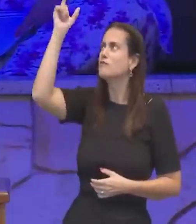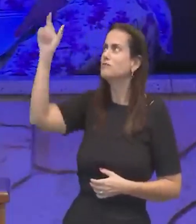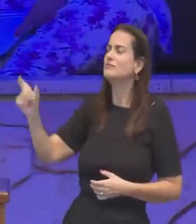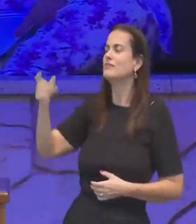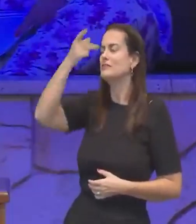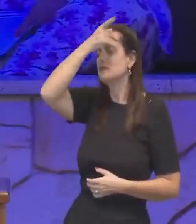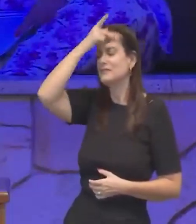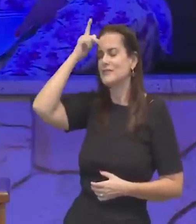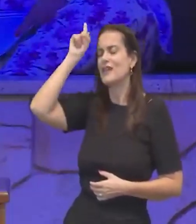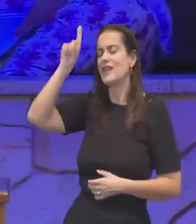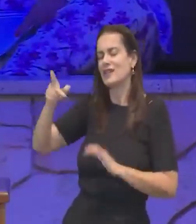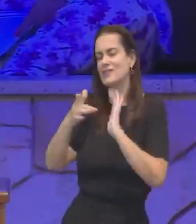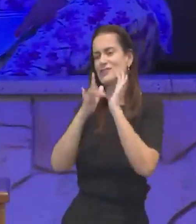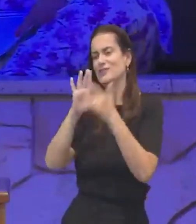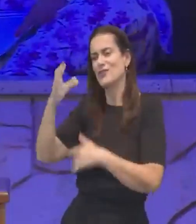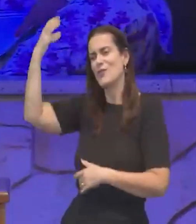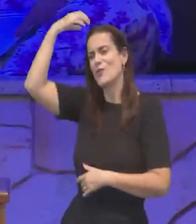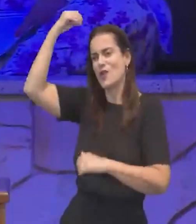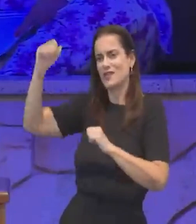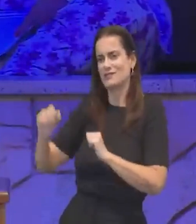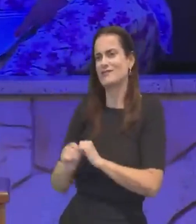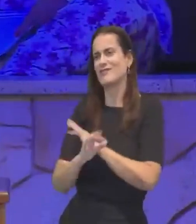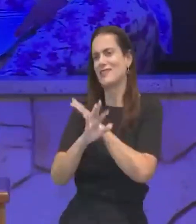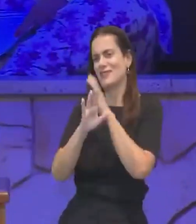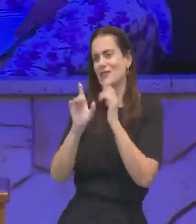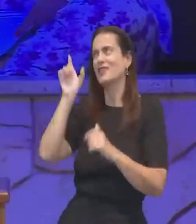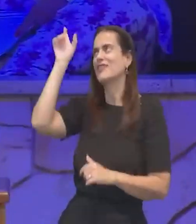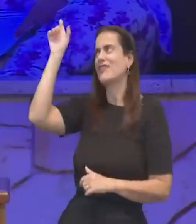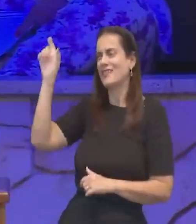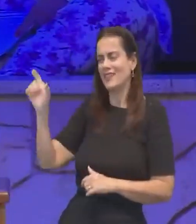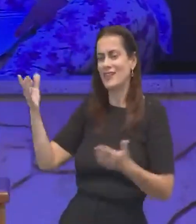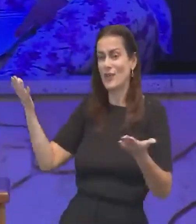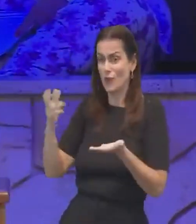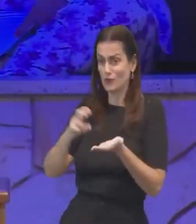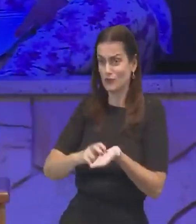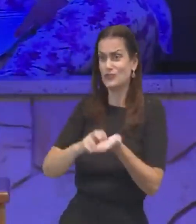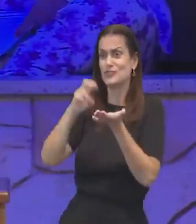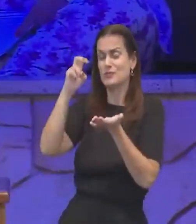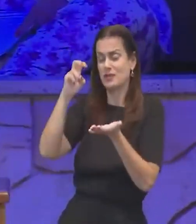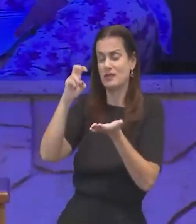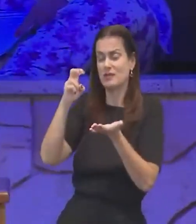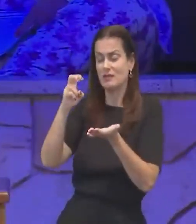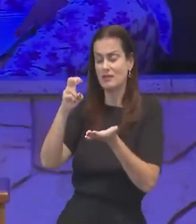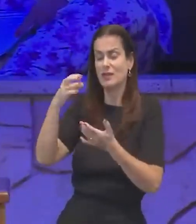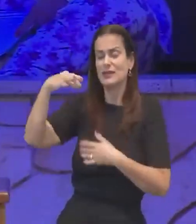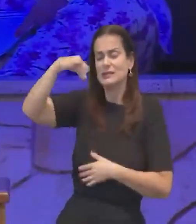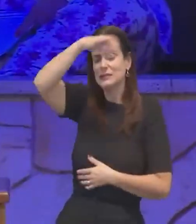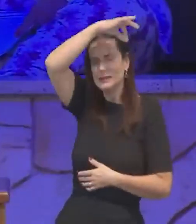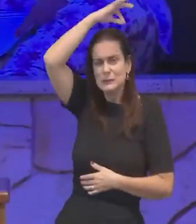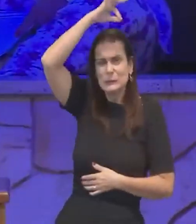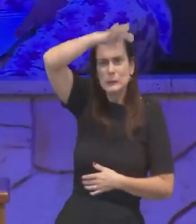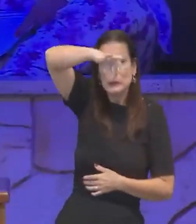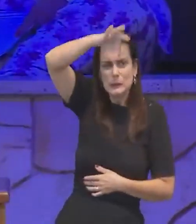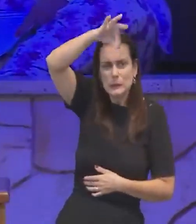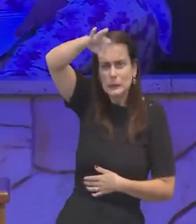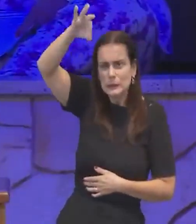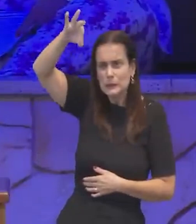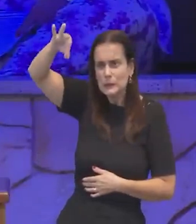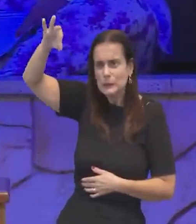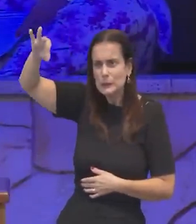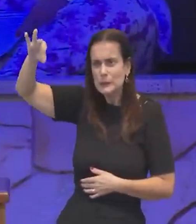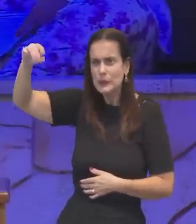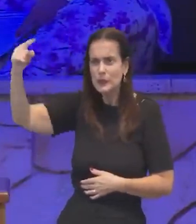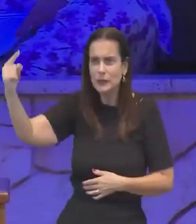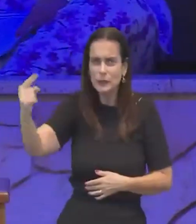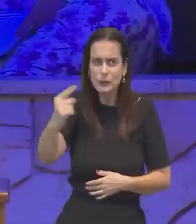Jesus Cristo, o Rei da glória, e Ele está nessa manhã, por meio do seu Espírito Santo, passando aqui